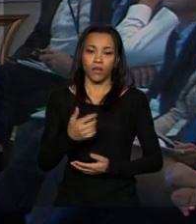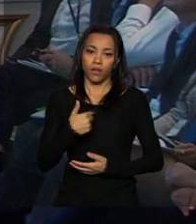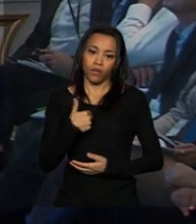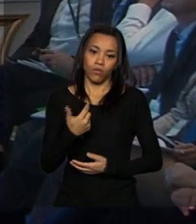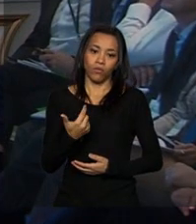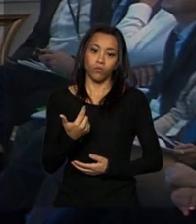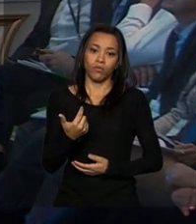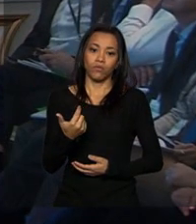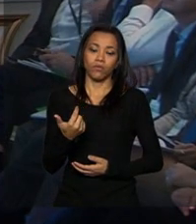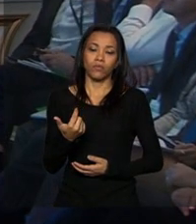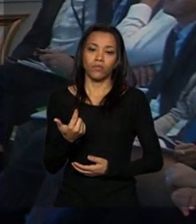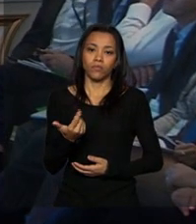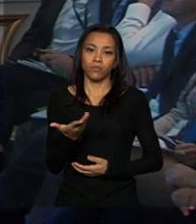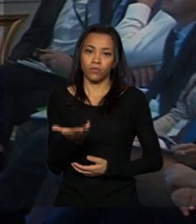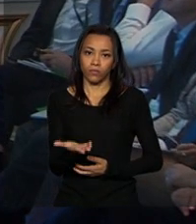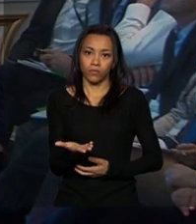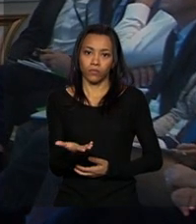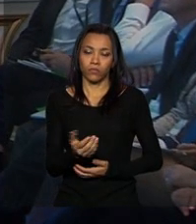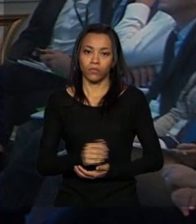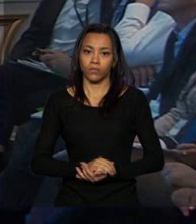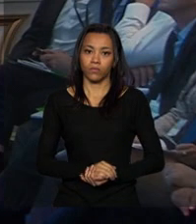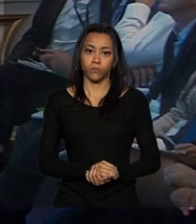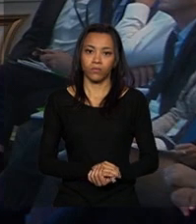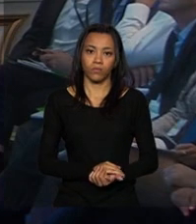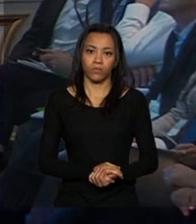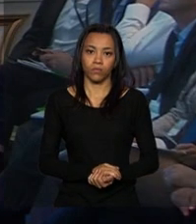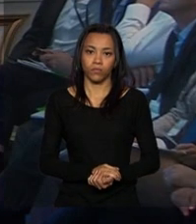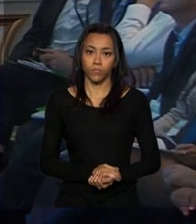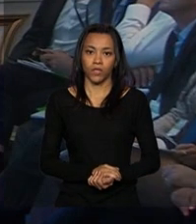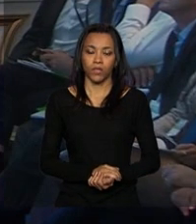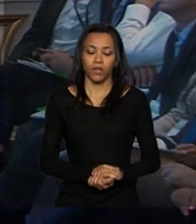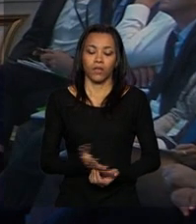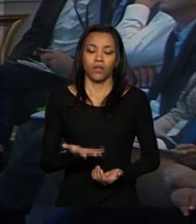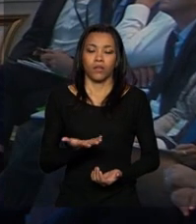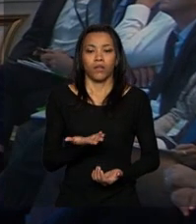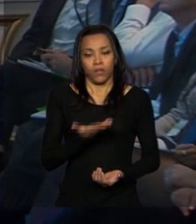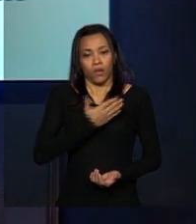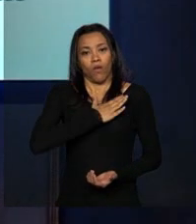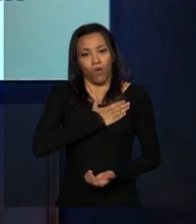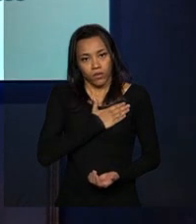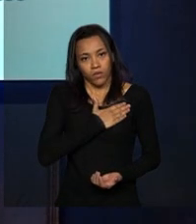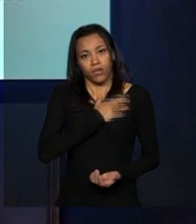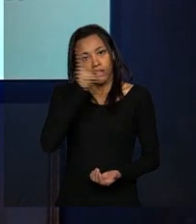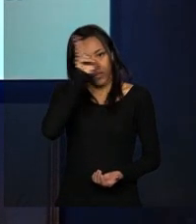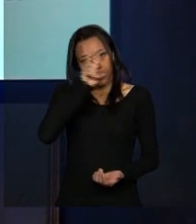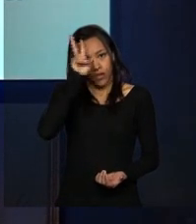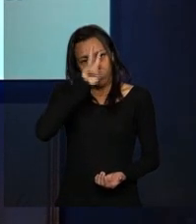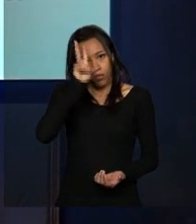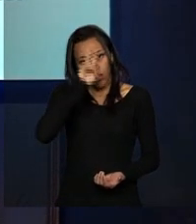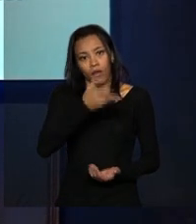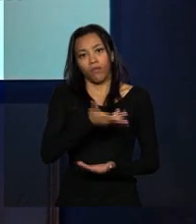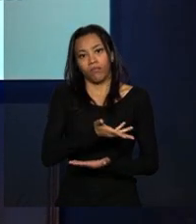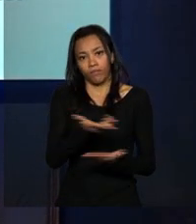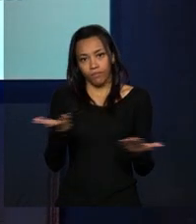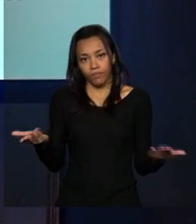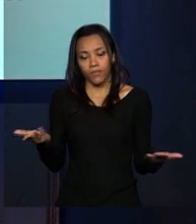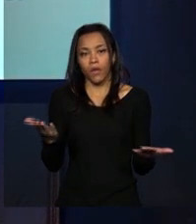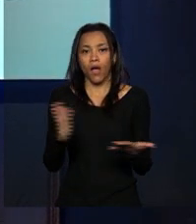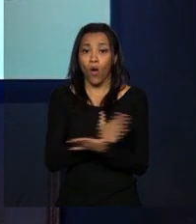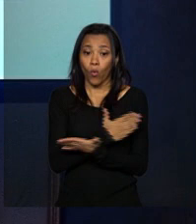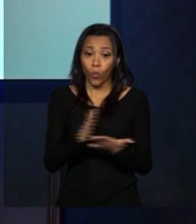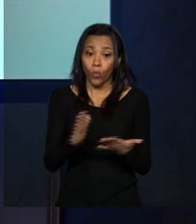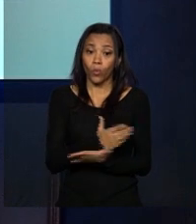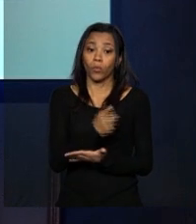deixar por aí e gostaria de lembrar os senhores que aqui algumas